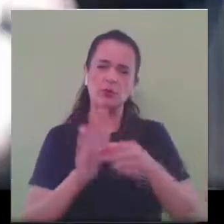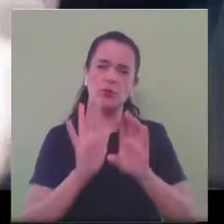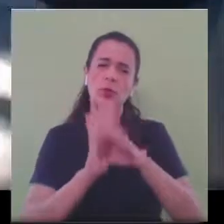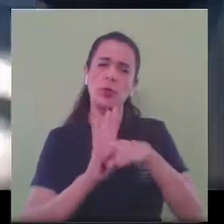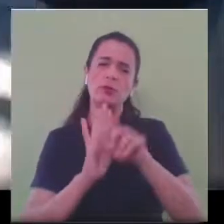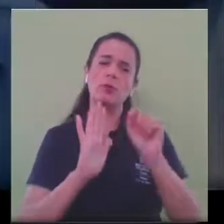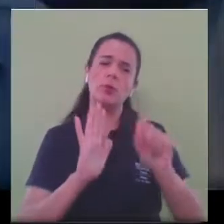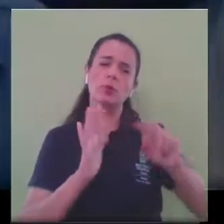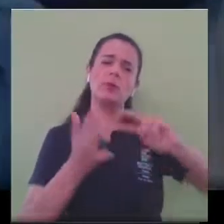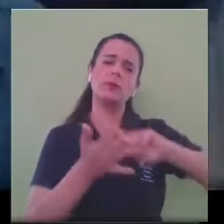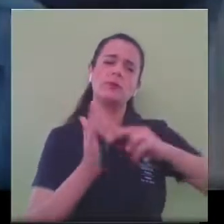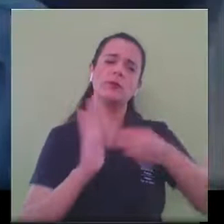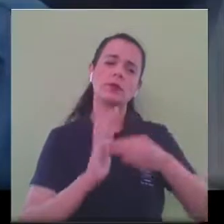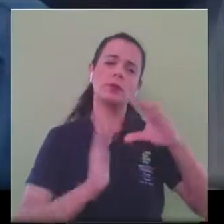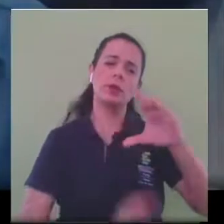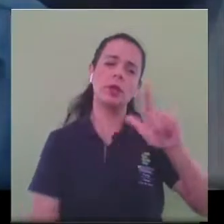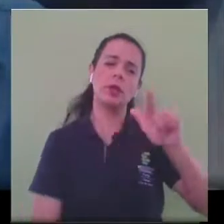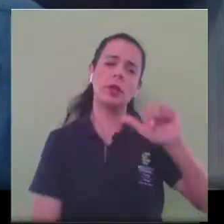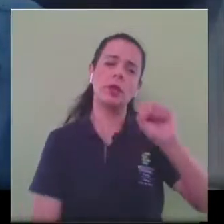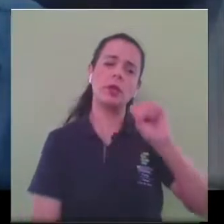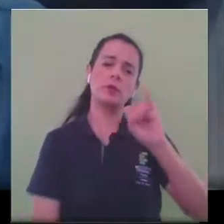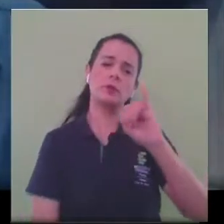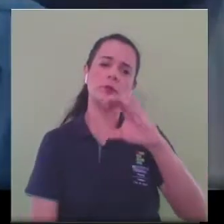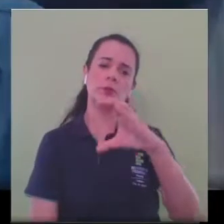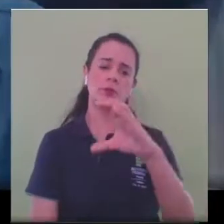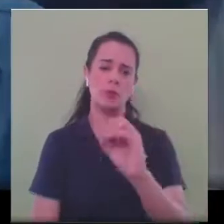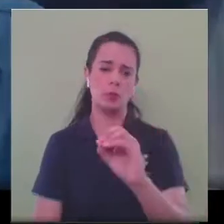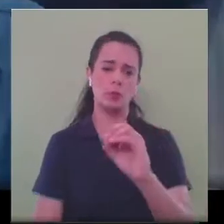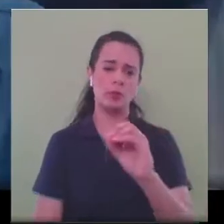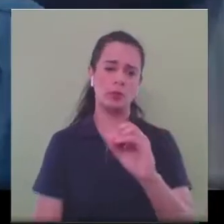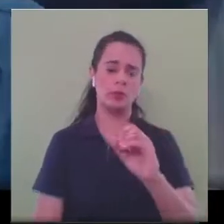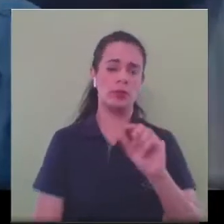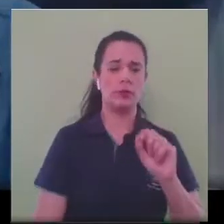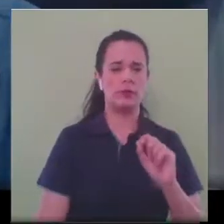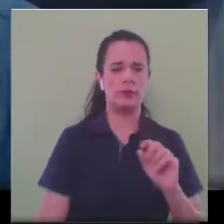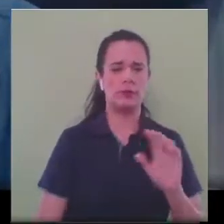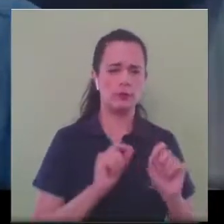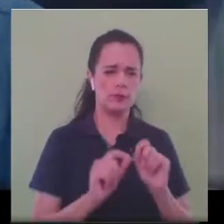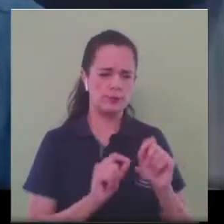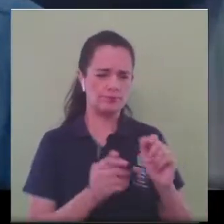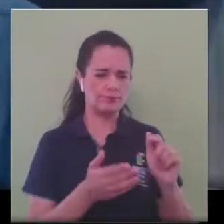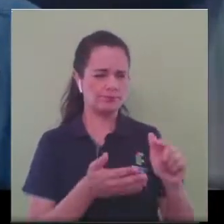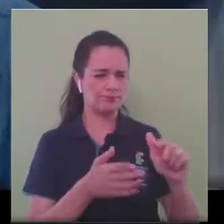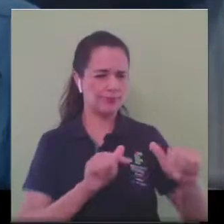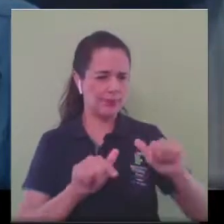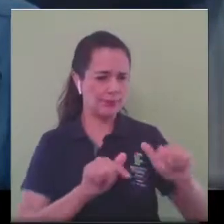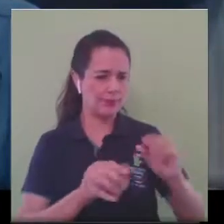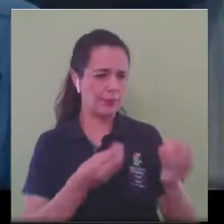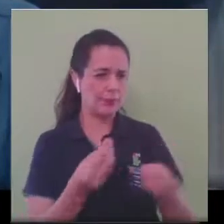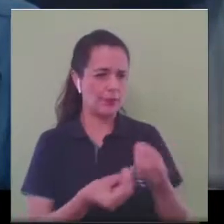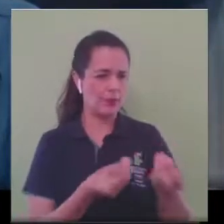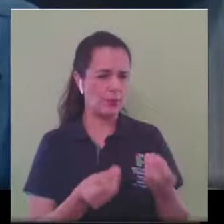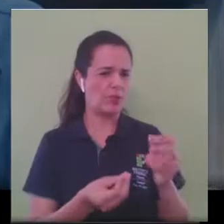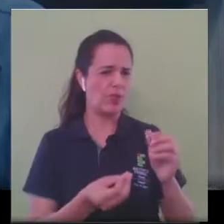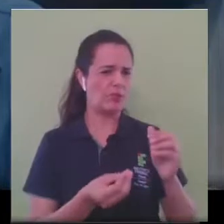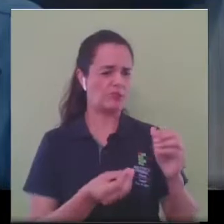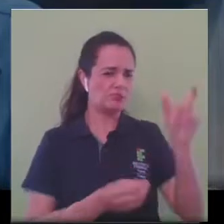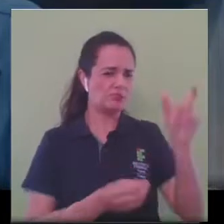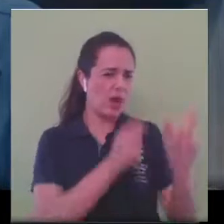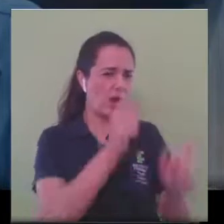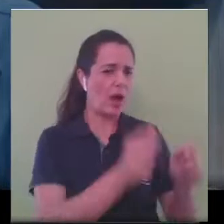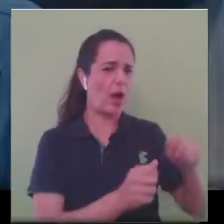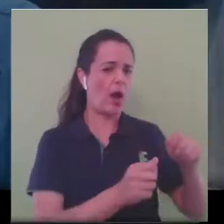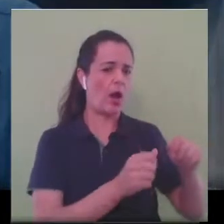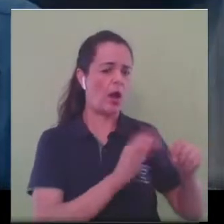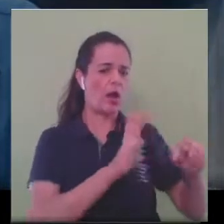O que é um clássico. E nesse ensaio ele tenta definir o que seria um clássico, quem seriam os grandes autores e tenta estabelecer